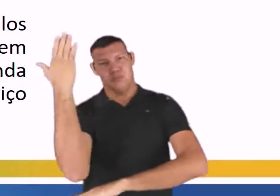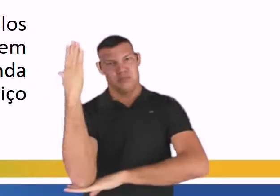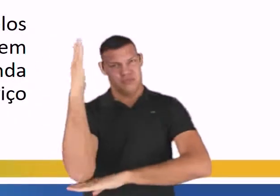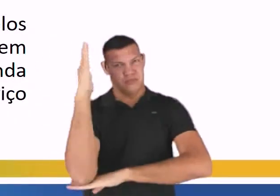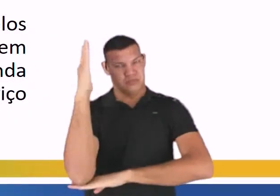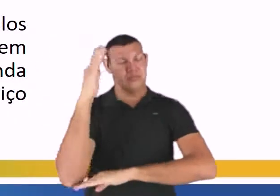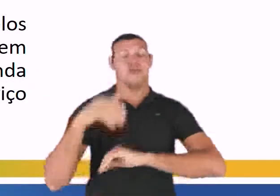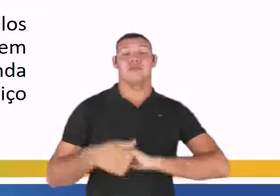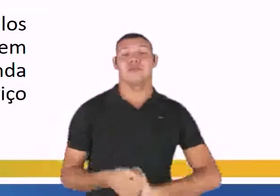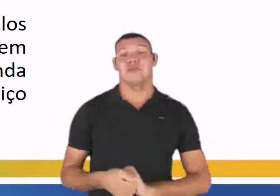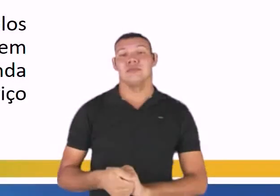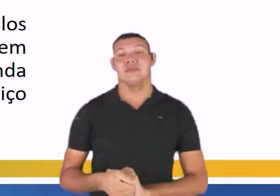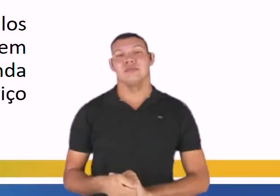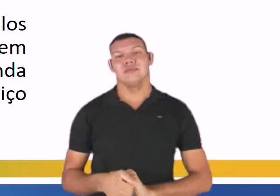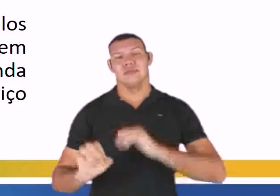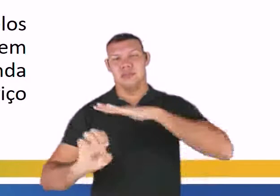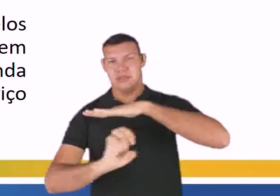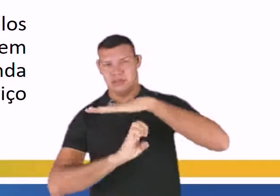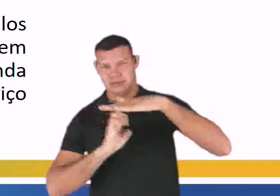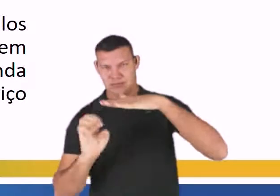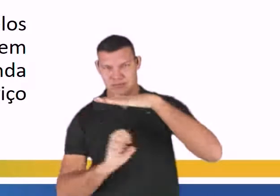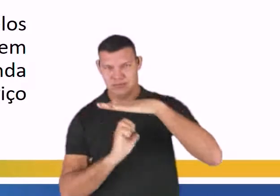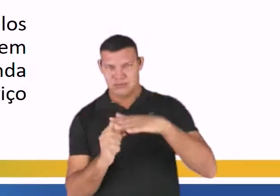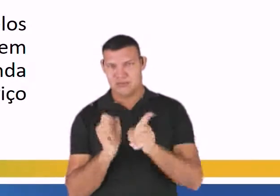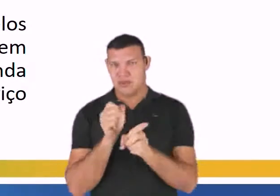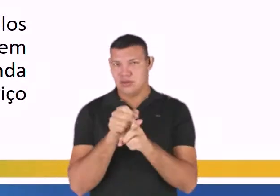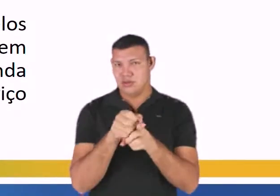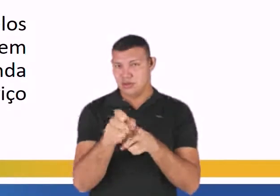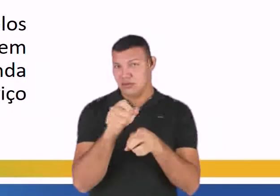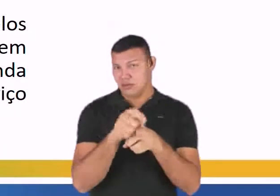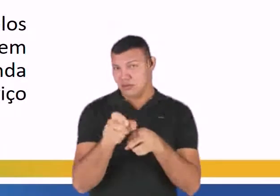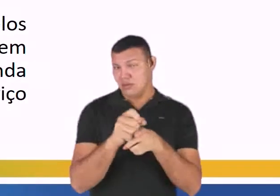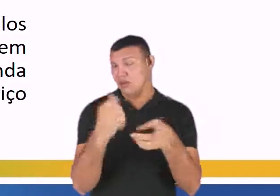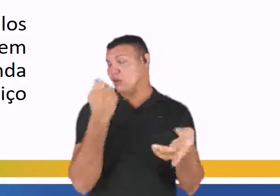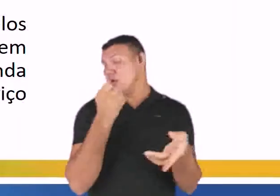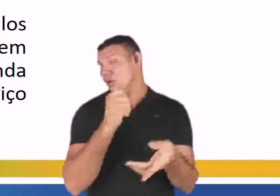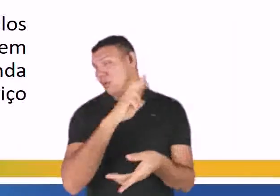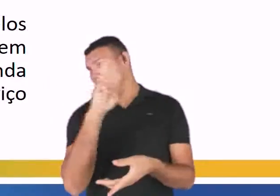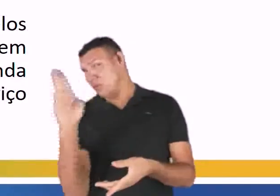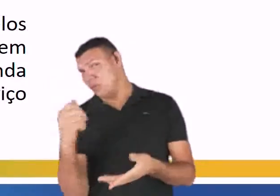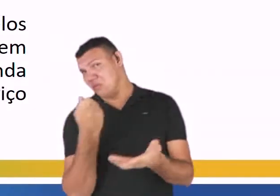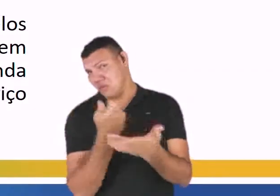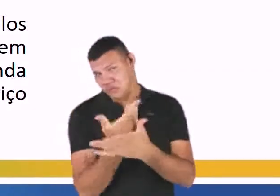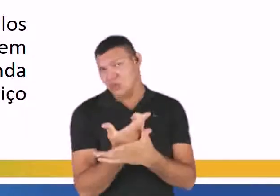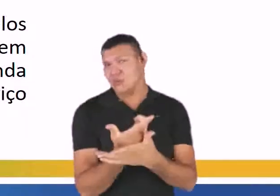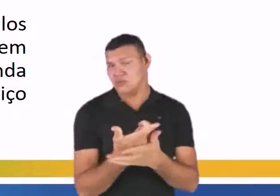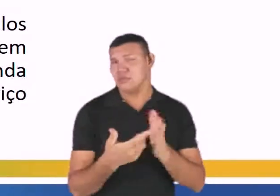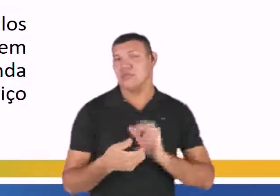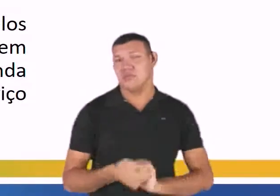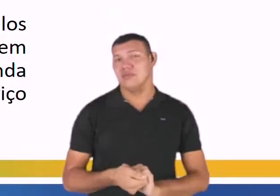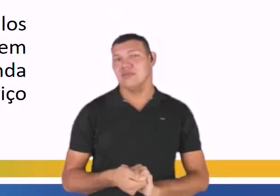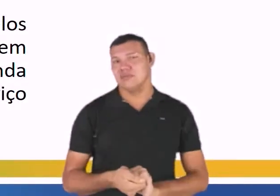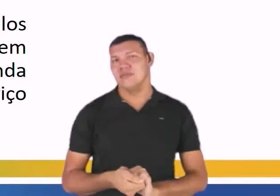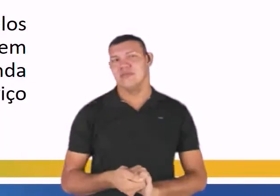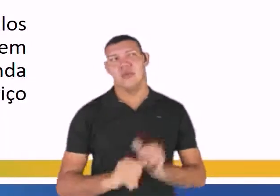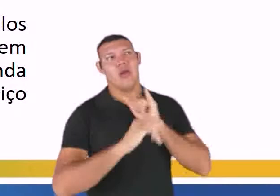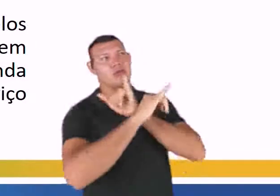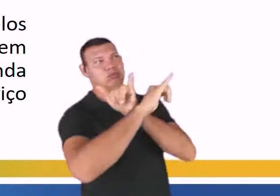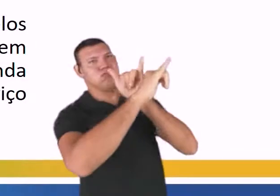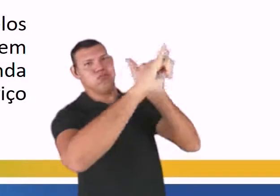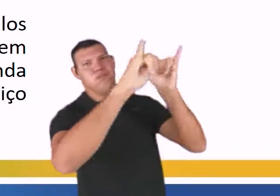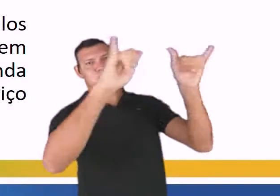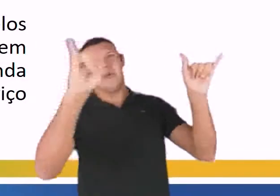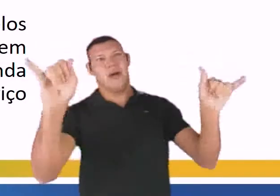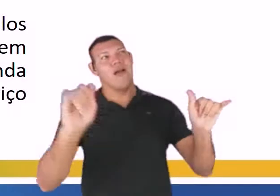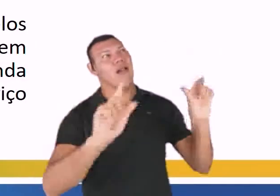que empresas alugam ou compram o espaço né, para que possam fazer suas